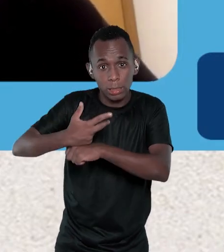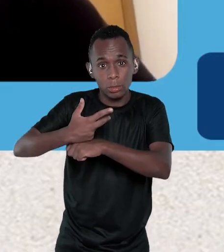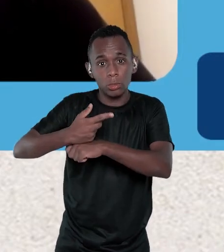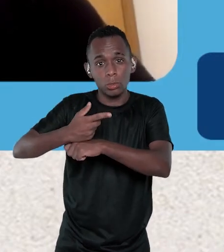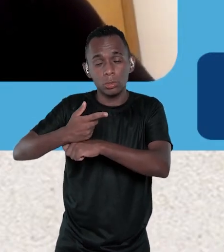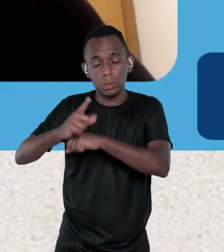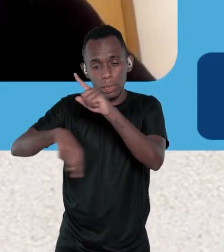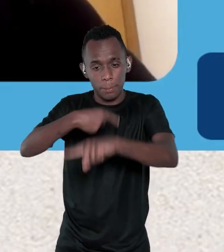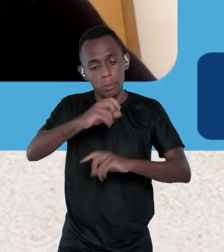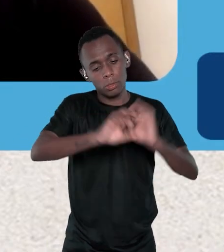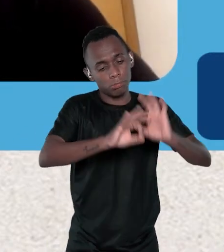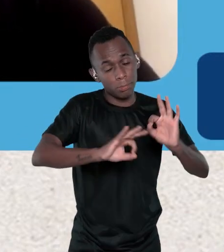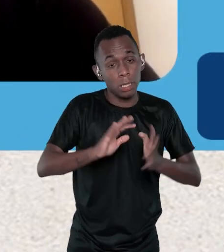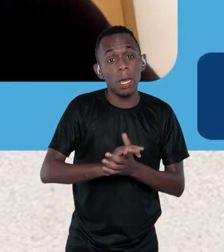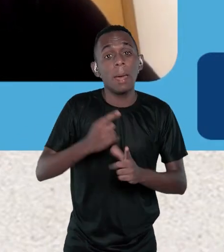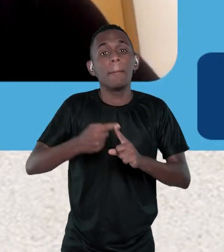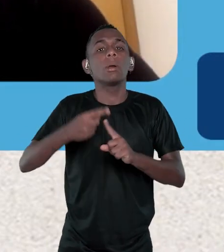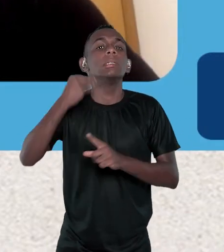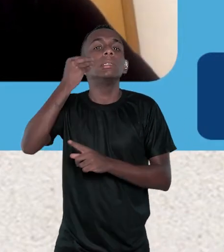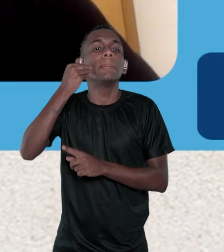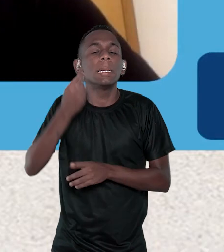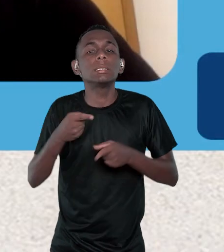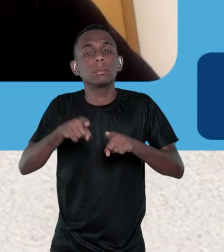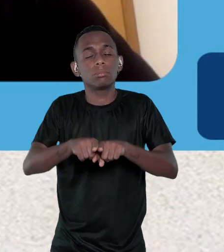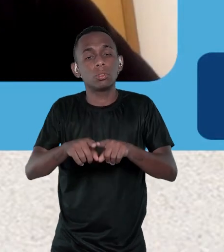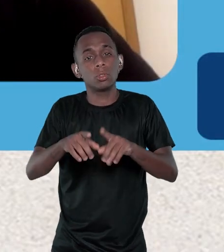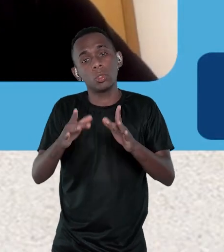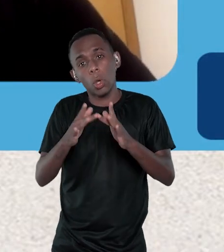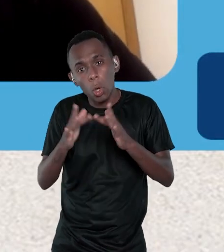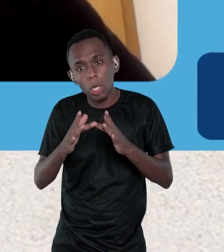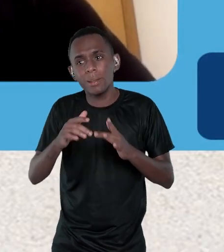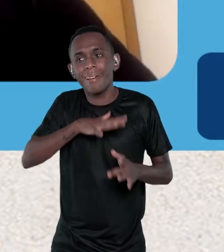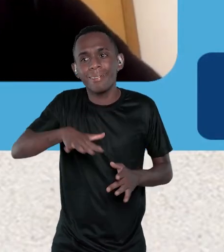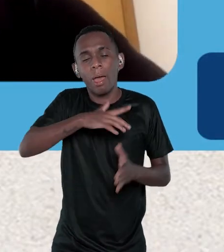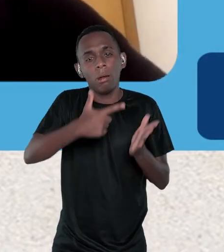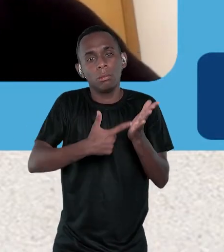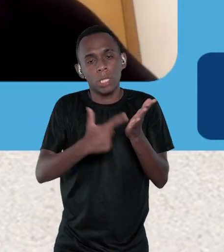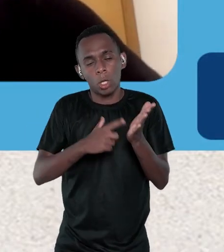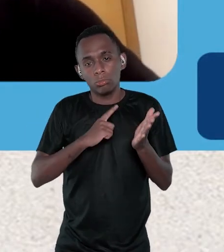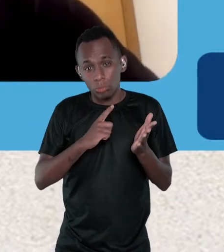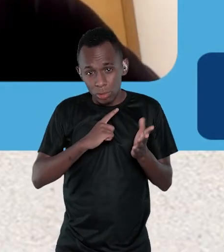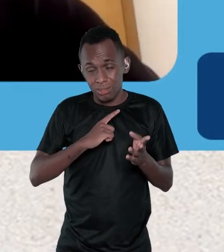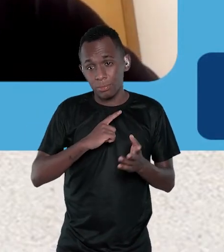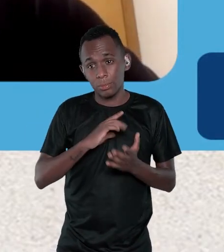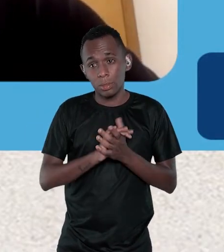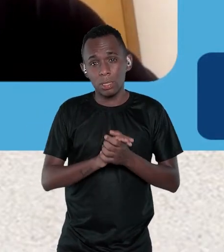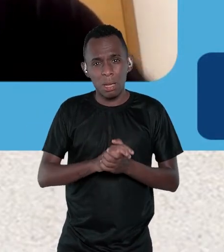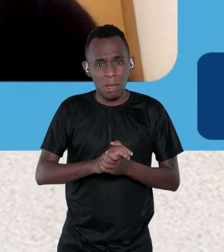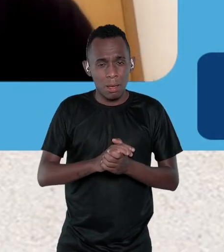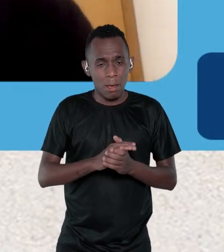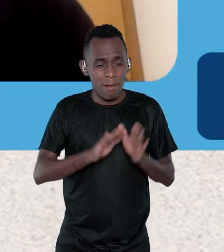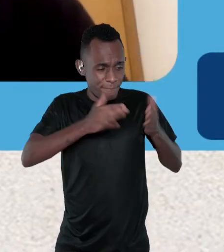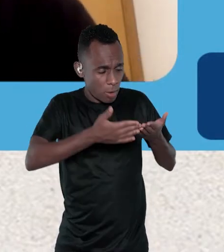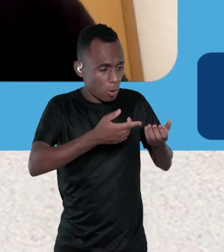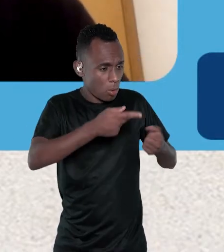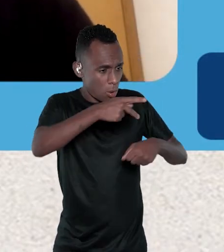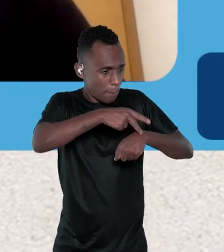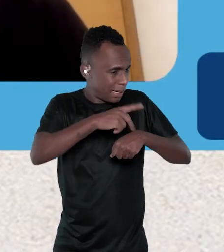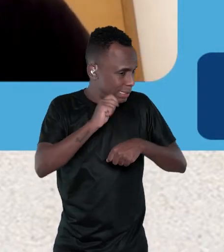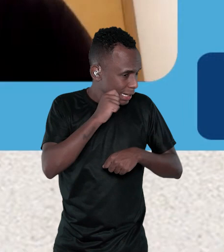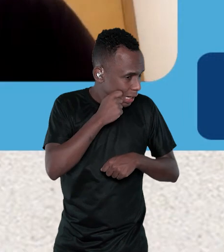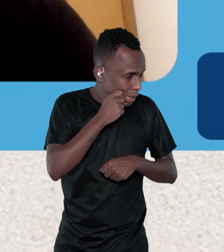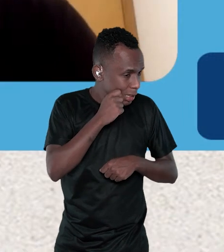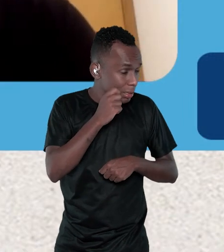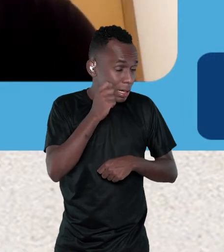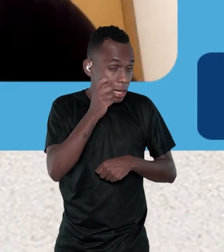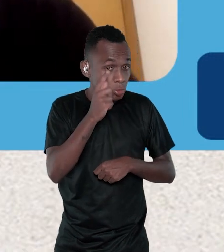Né? Eu tinha também uma convivência com essa coisa da literatura, não por Pedra